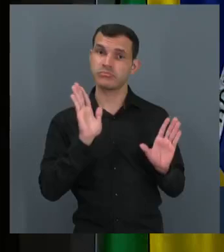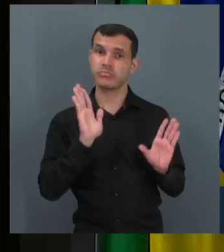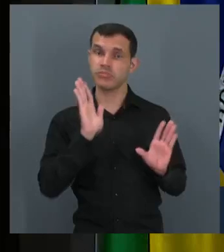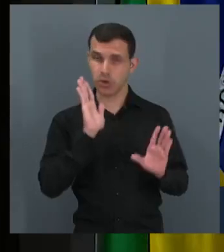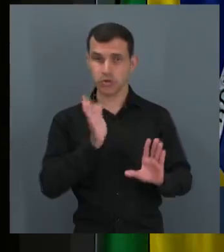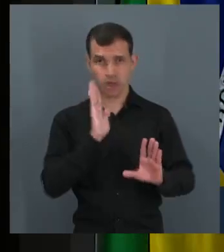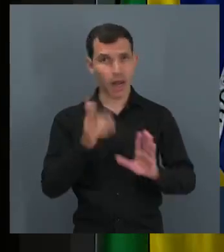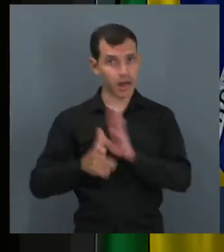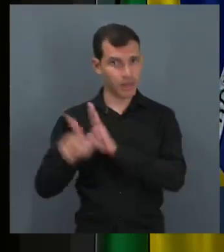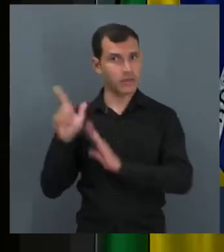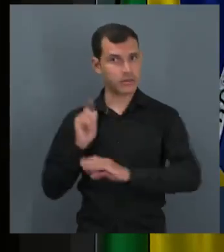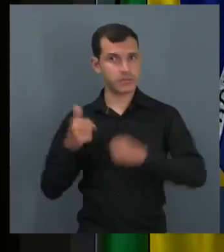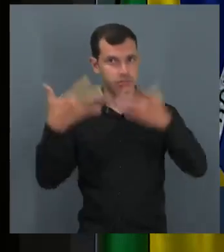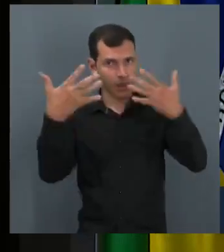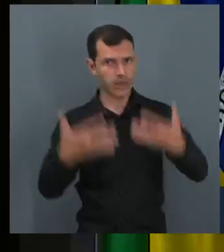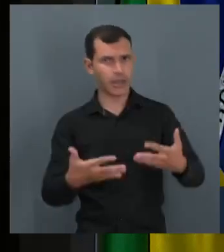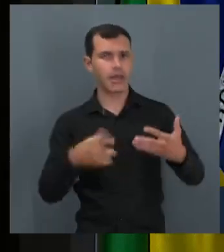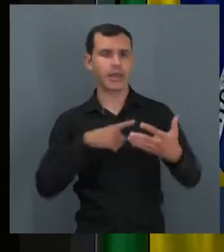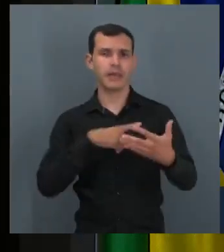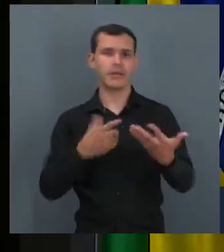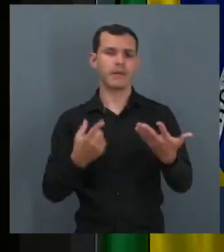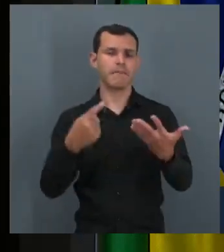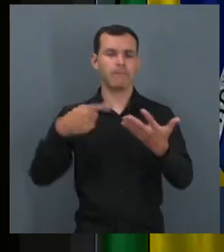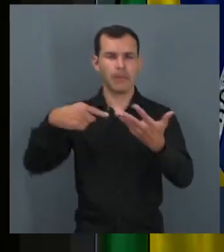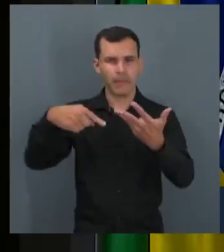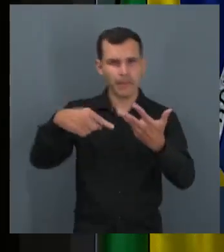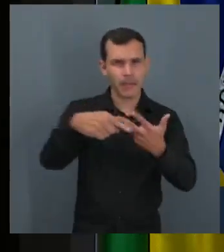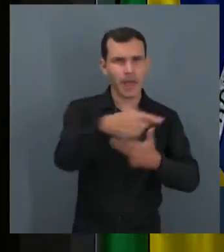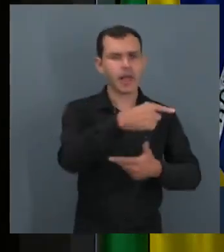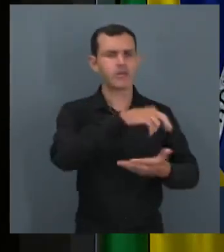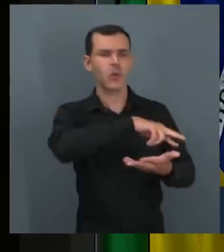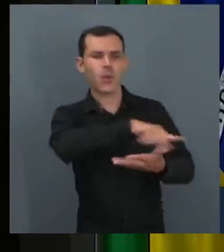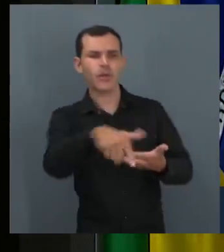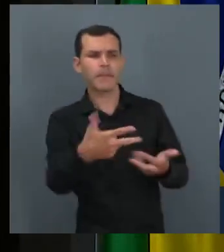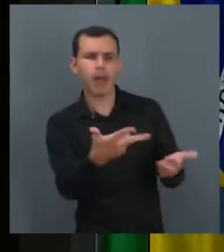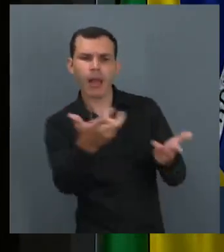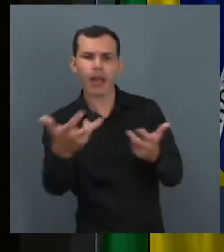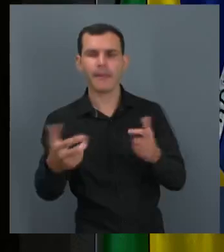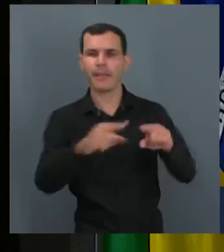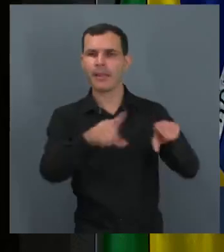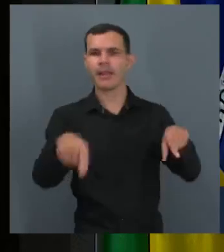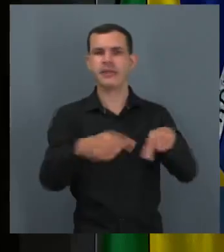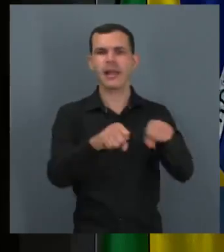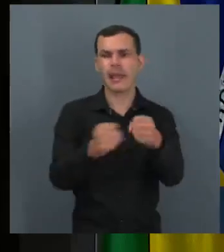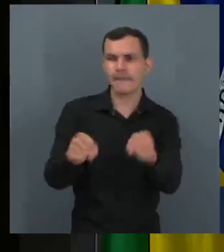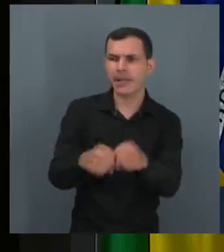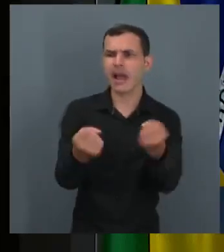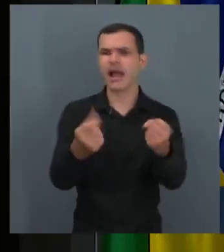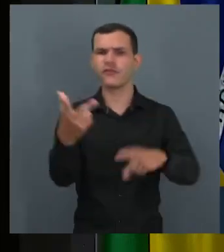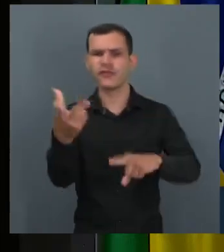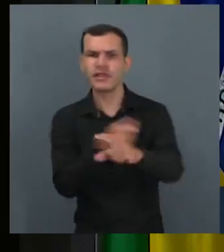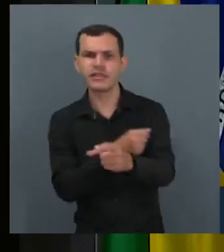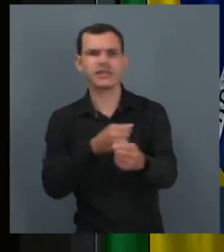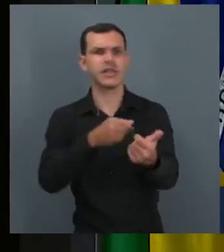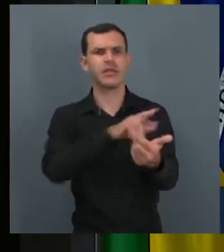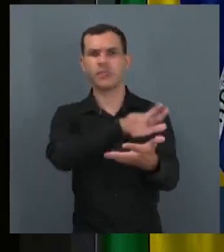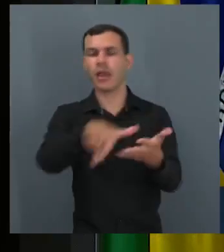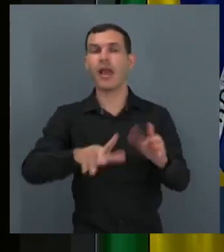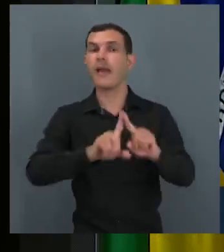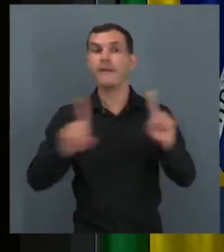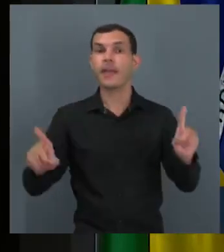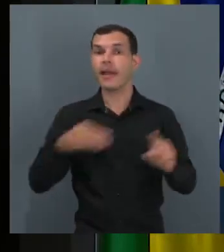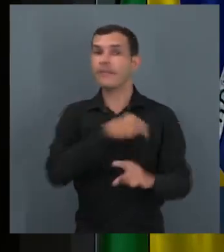na questão de tudo que estava quebrado, vencido na antessala. Mas a missão na Argentina não teve um